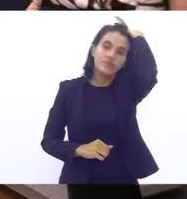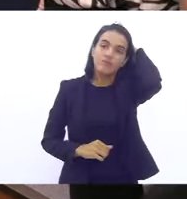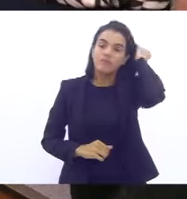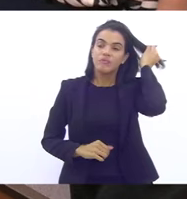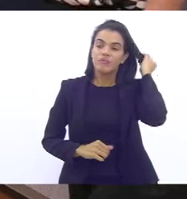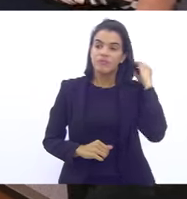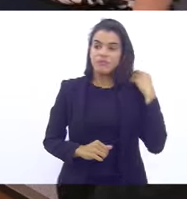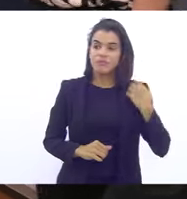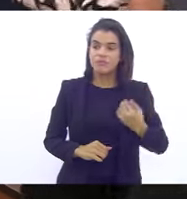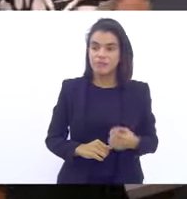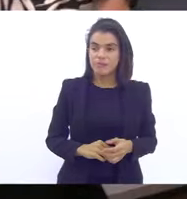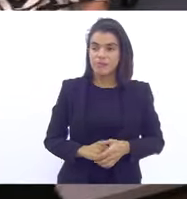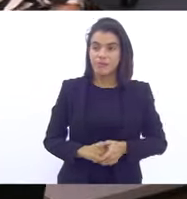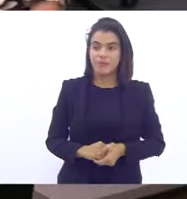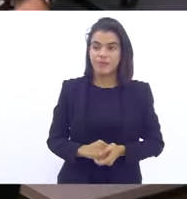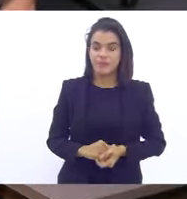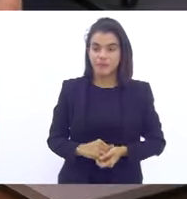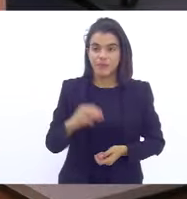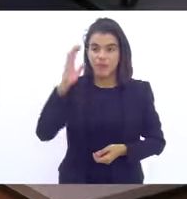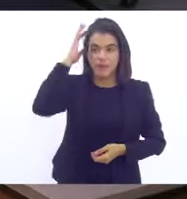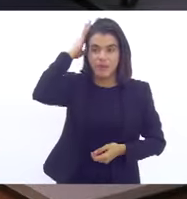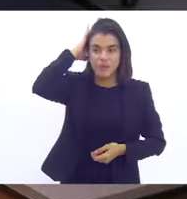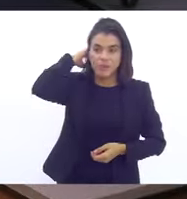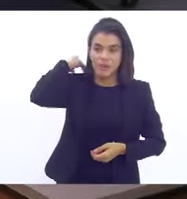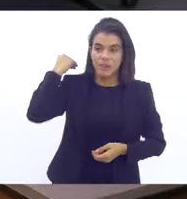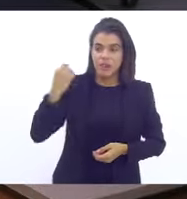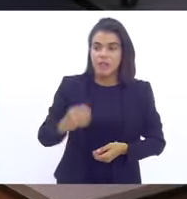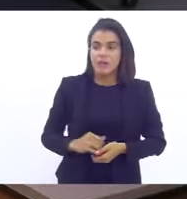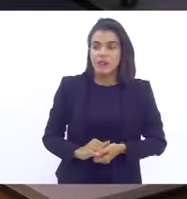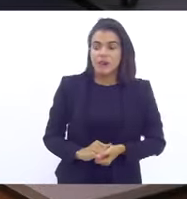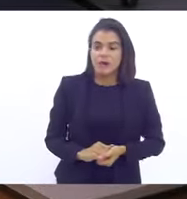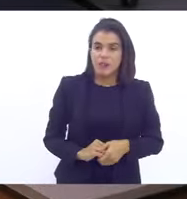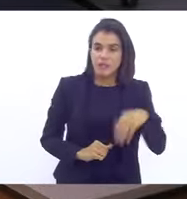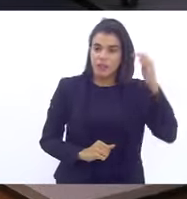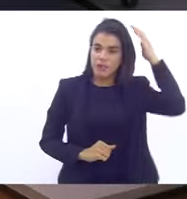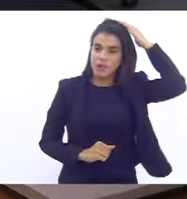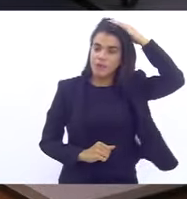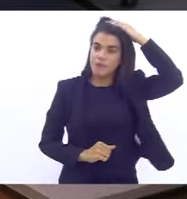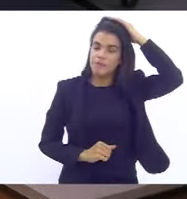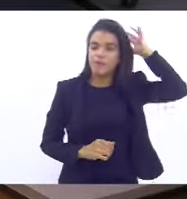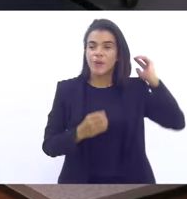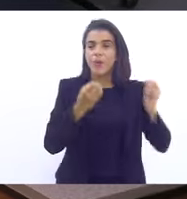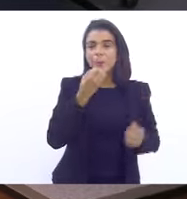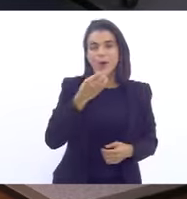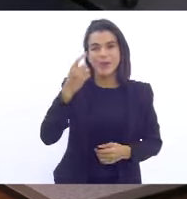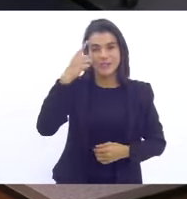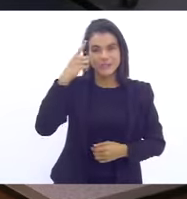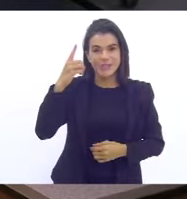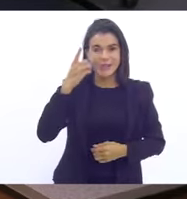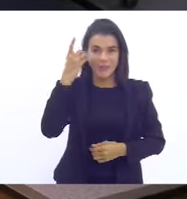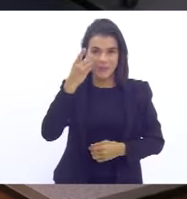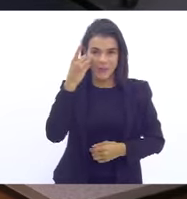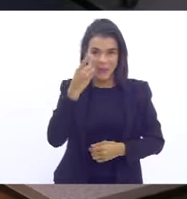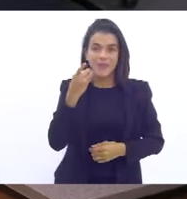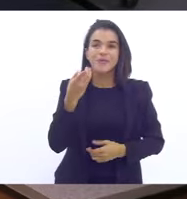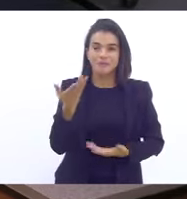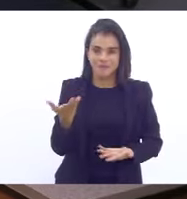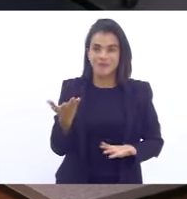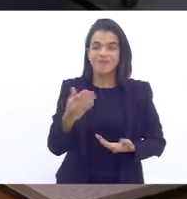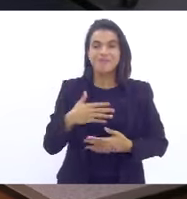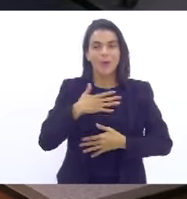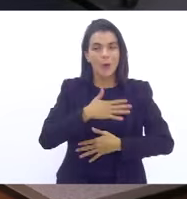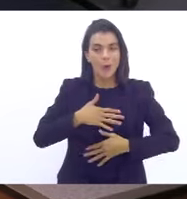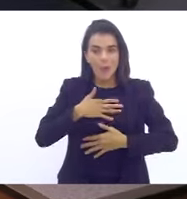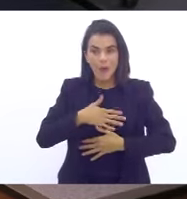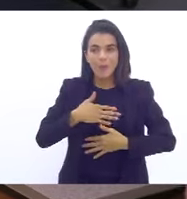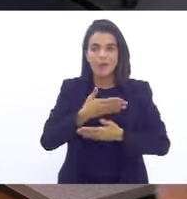Está chegando outro aí também. Pode deixar aqui, ó. Pode deixar com eles aqui. Bom dia, deputado Rodrigo Morim. Cumprimentando Vossa Excelência,